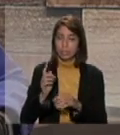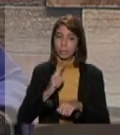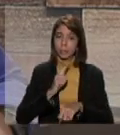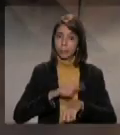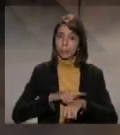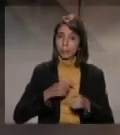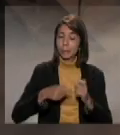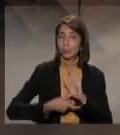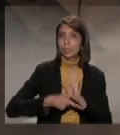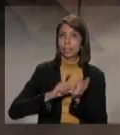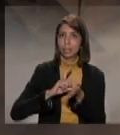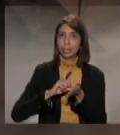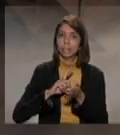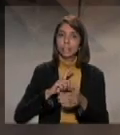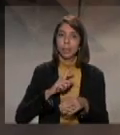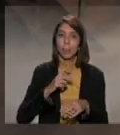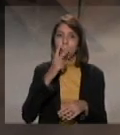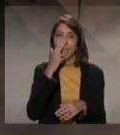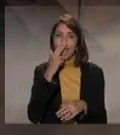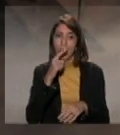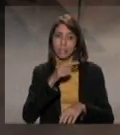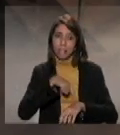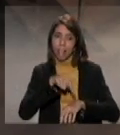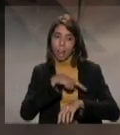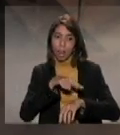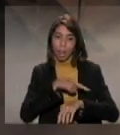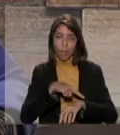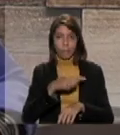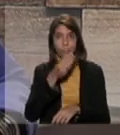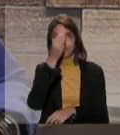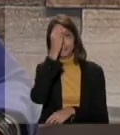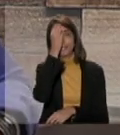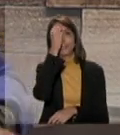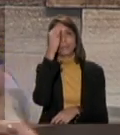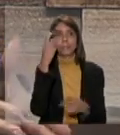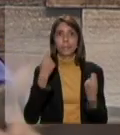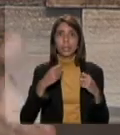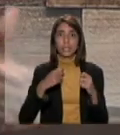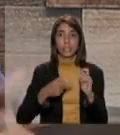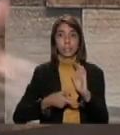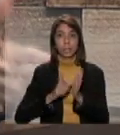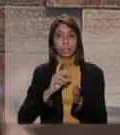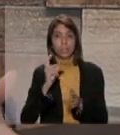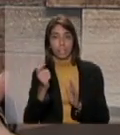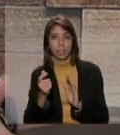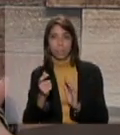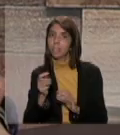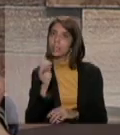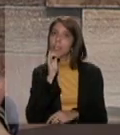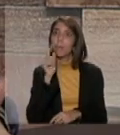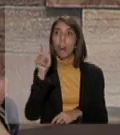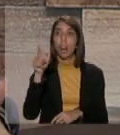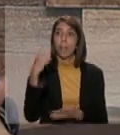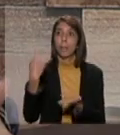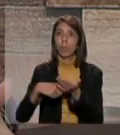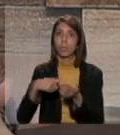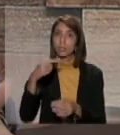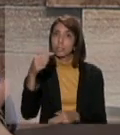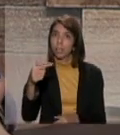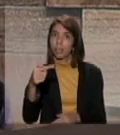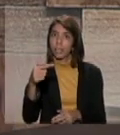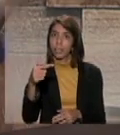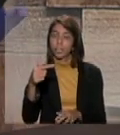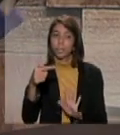eu tenho que sair mais cedo, sou péssima, eu tenho um relógio cravado aqui. Então, sabe, se eu tenho que sair para um teatro, eu tenho que estar lá 7h30